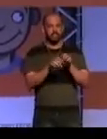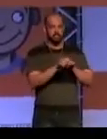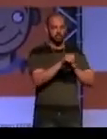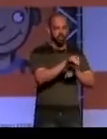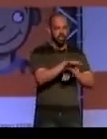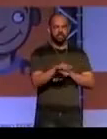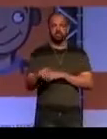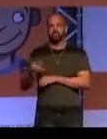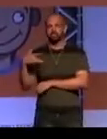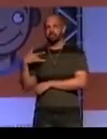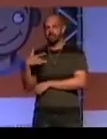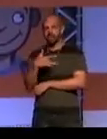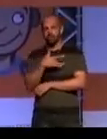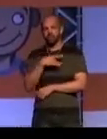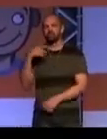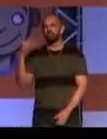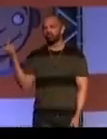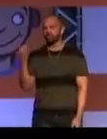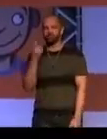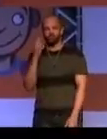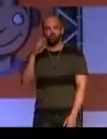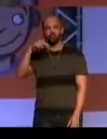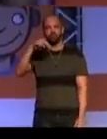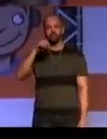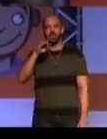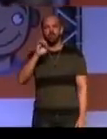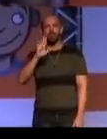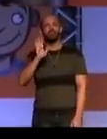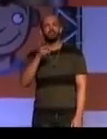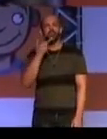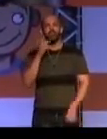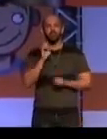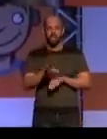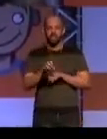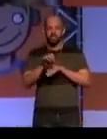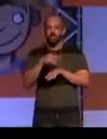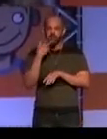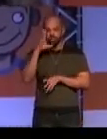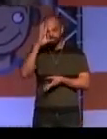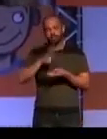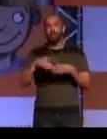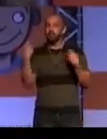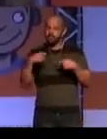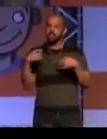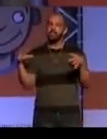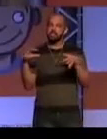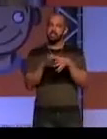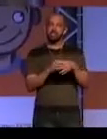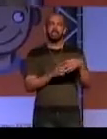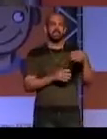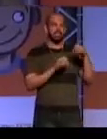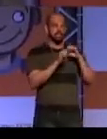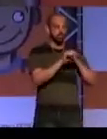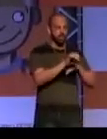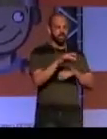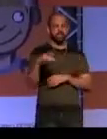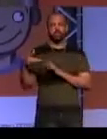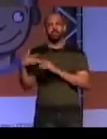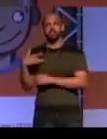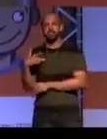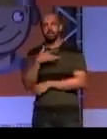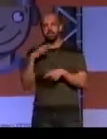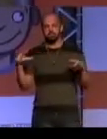doutor Naumar falou muito em educação, eu acho que tem que integrar educação e saúde e